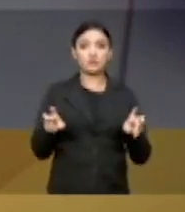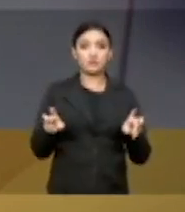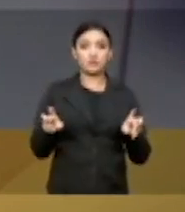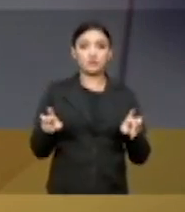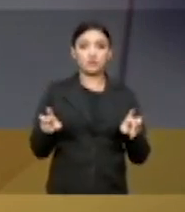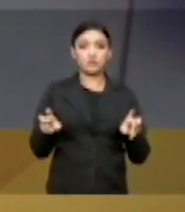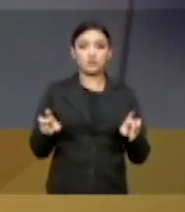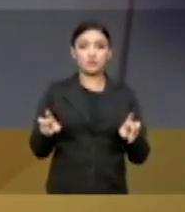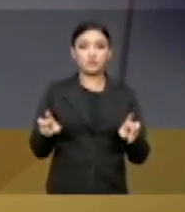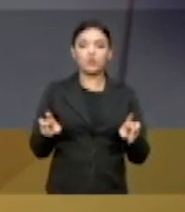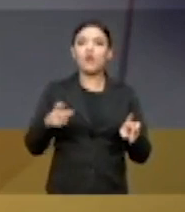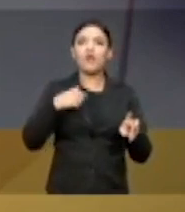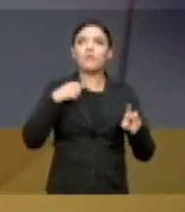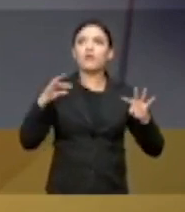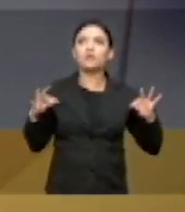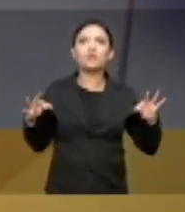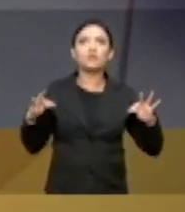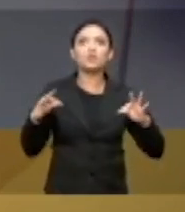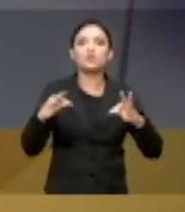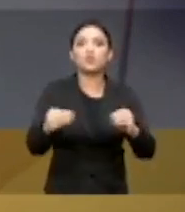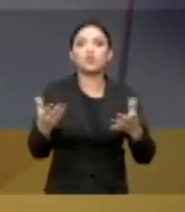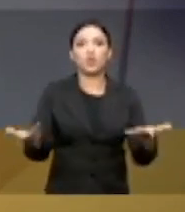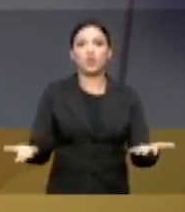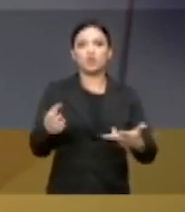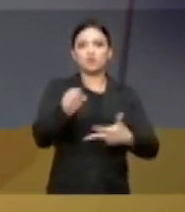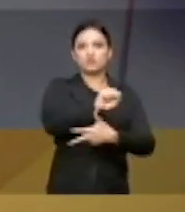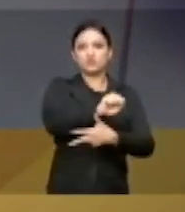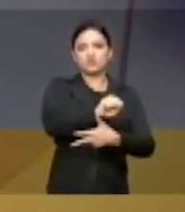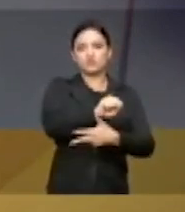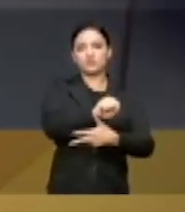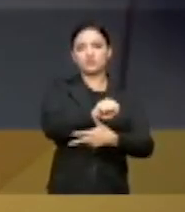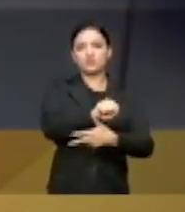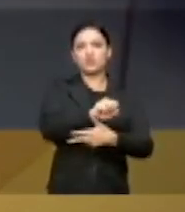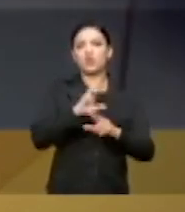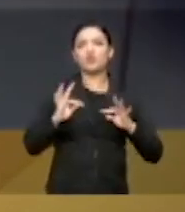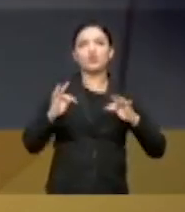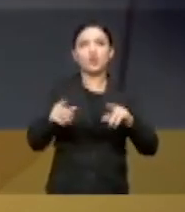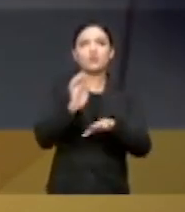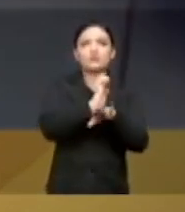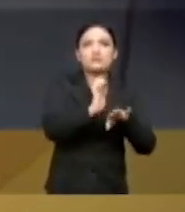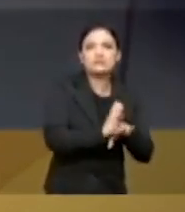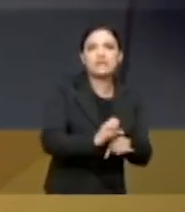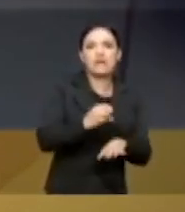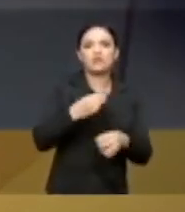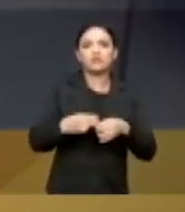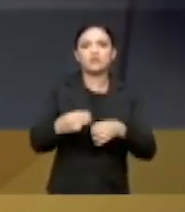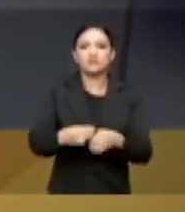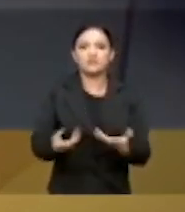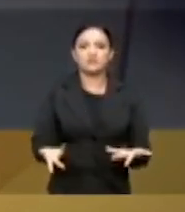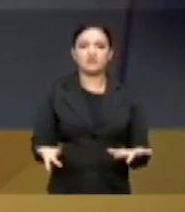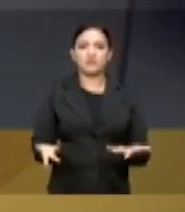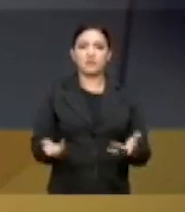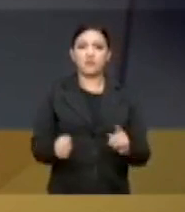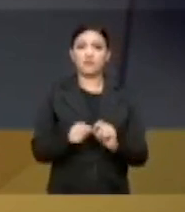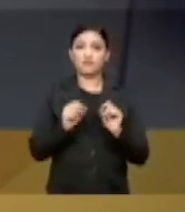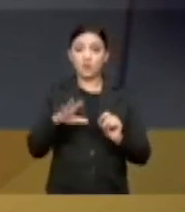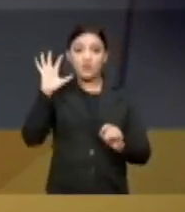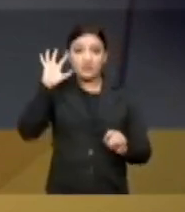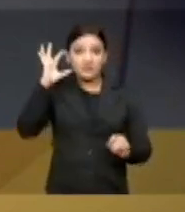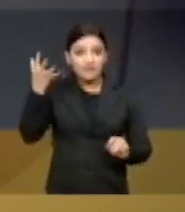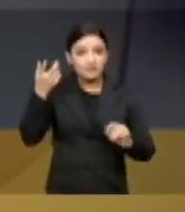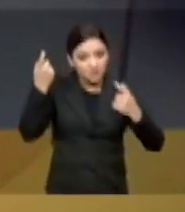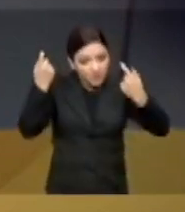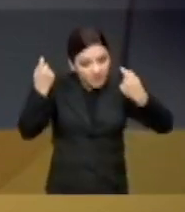completa pluralidade dos entes da federação, vulgarizando decisão que deve ser, por